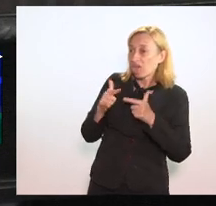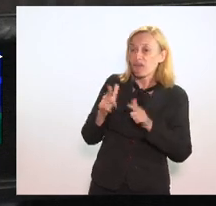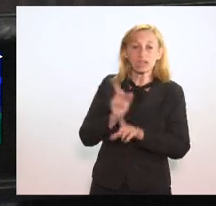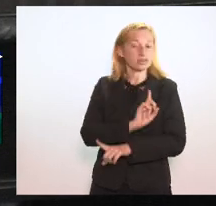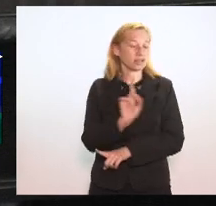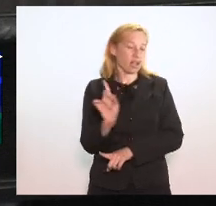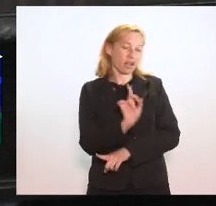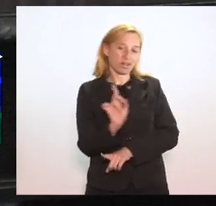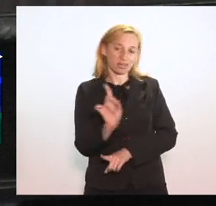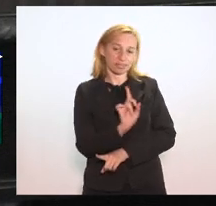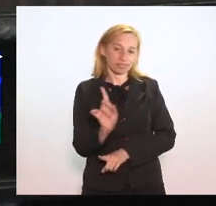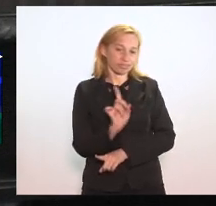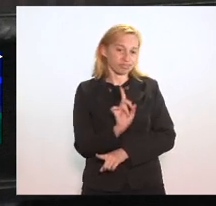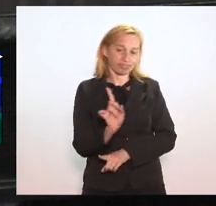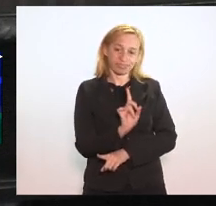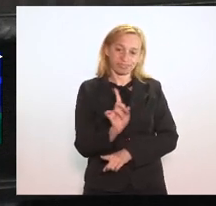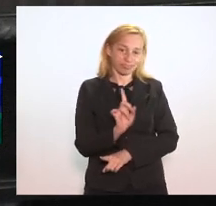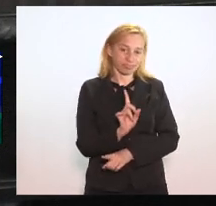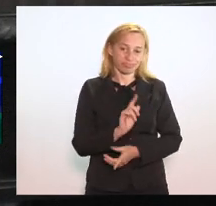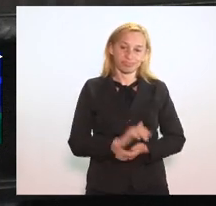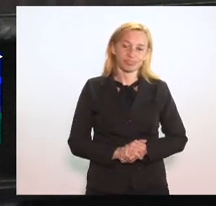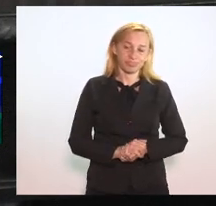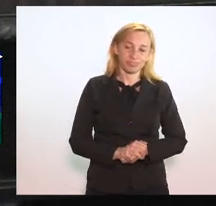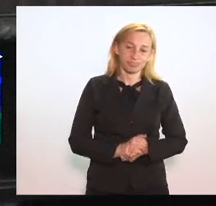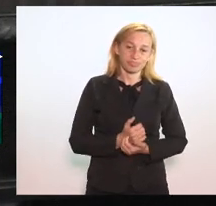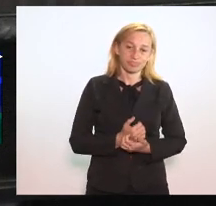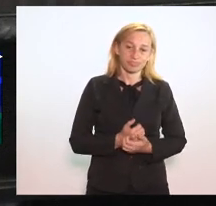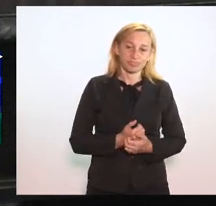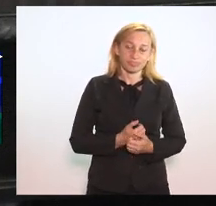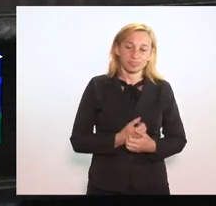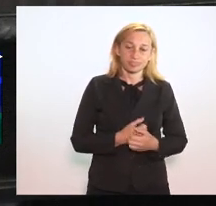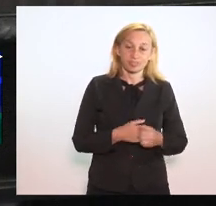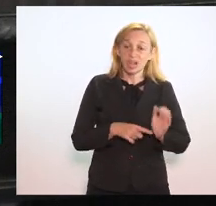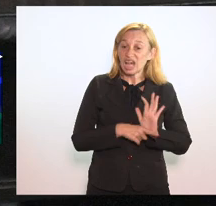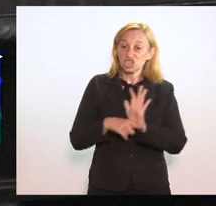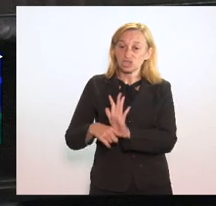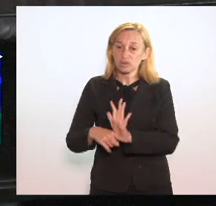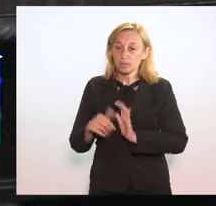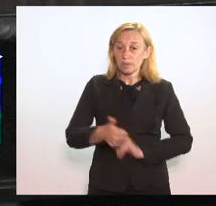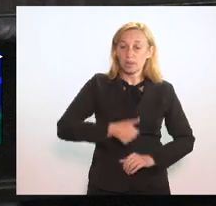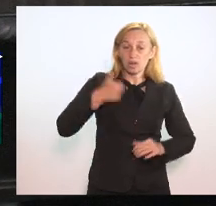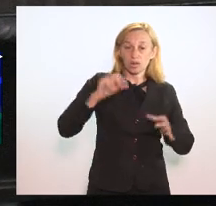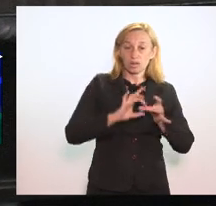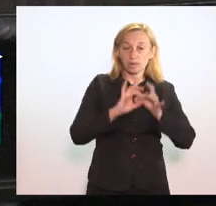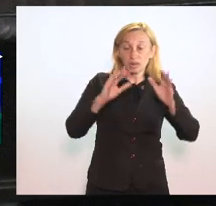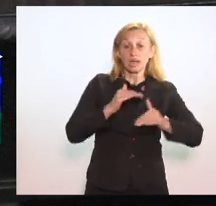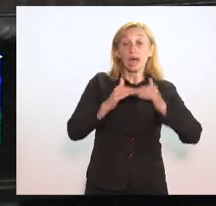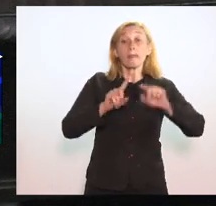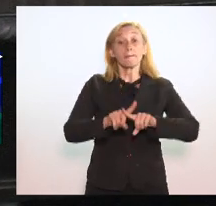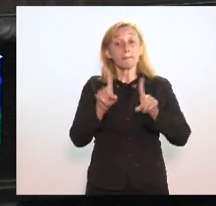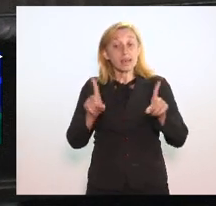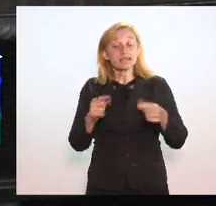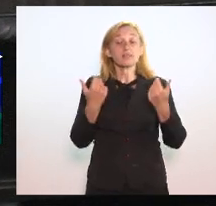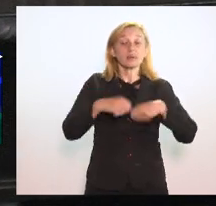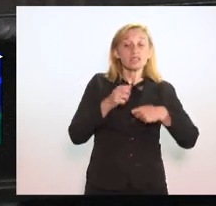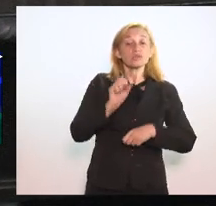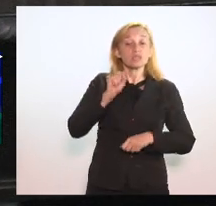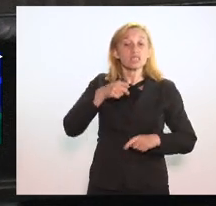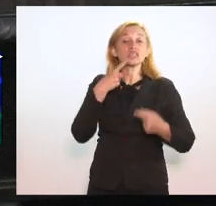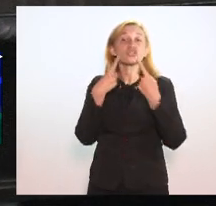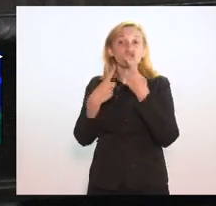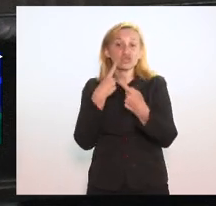sim nada agrega ou contribui para a democracia mas é preciso